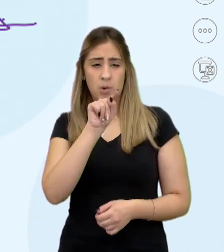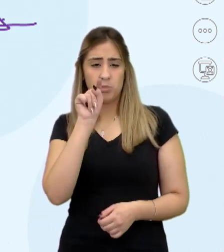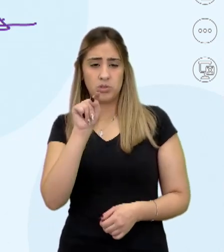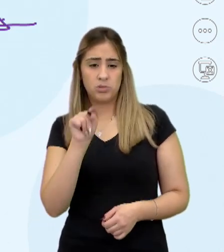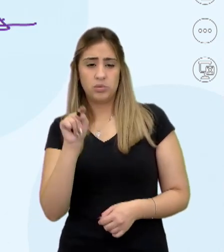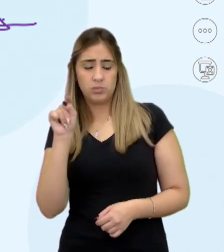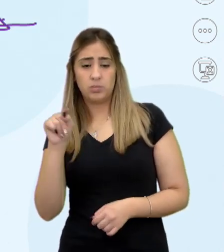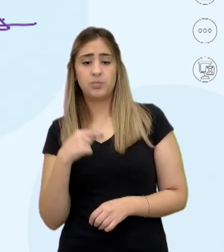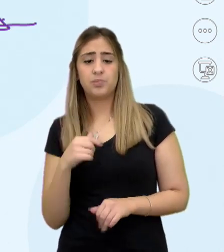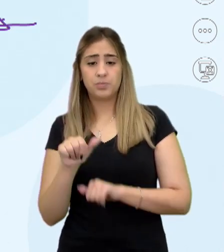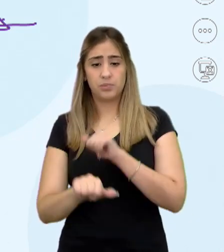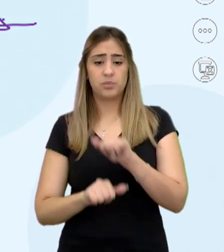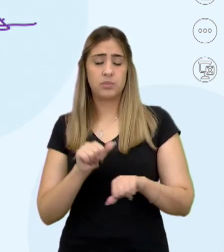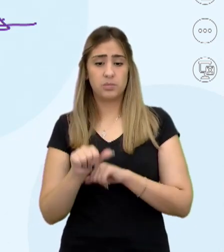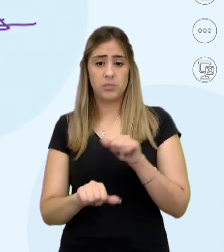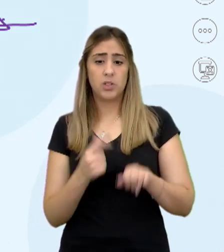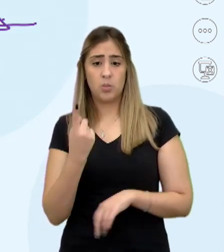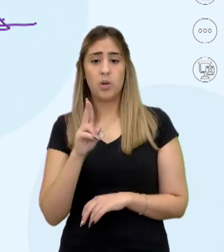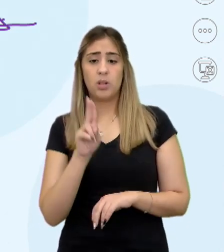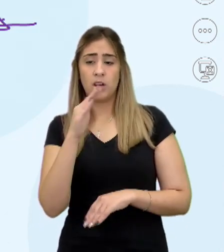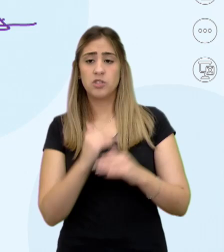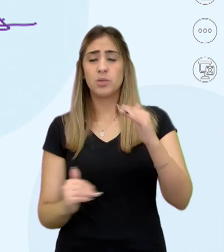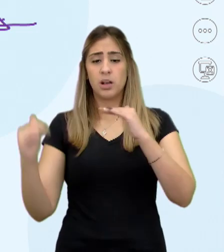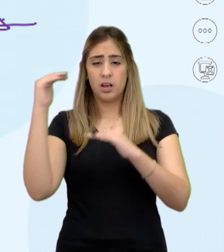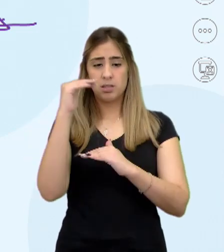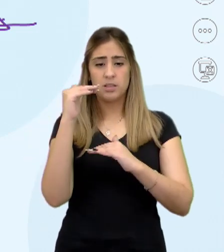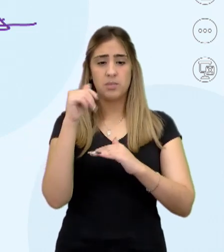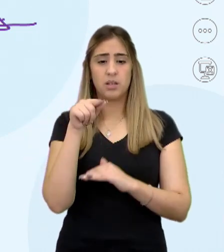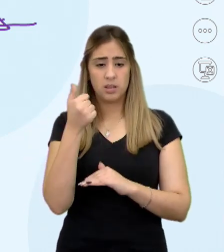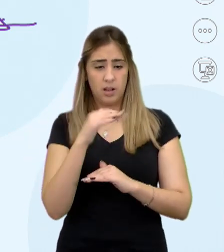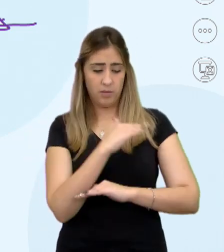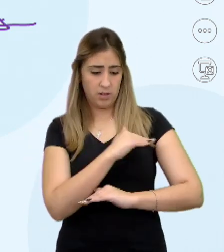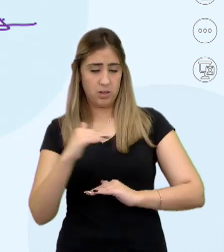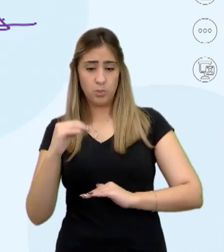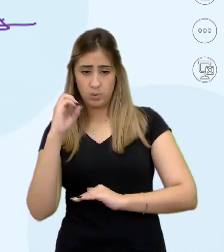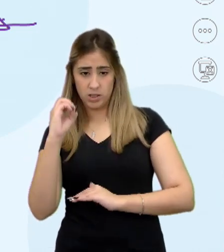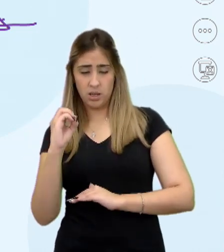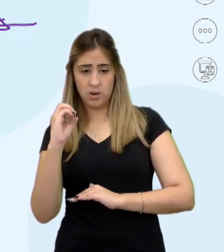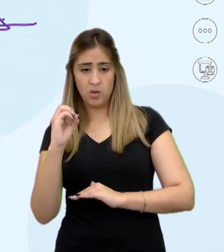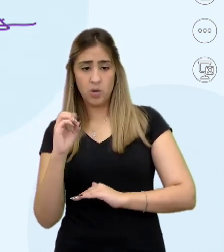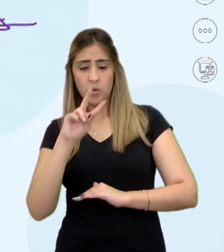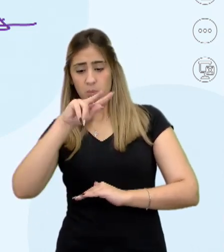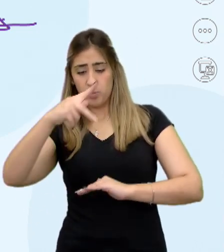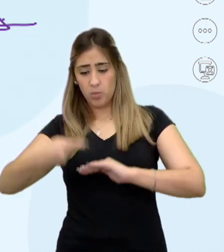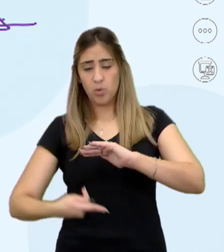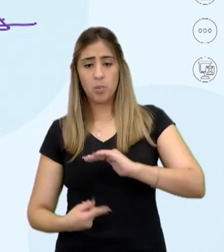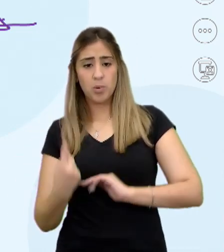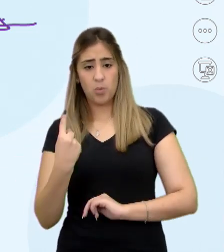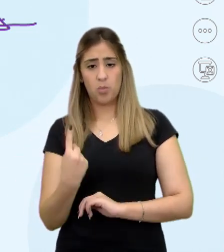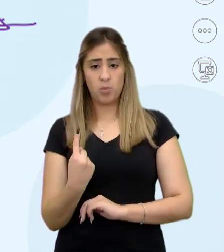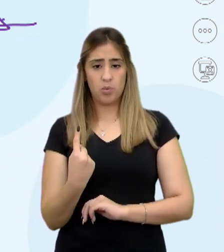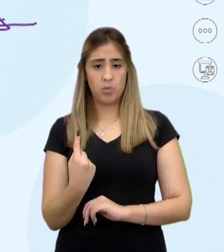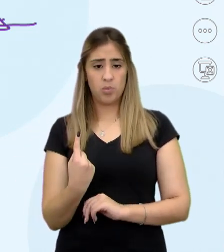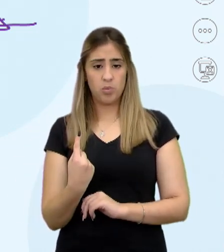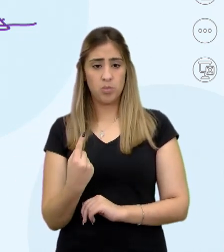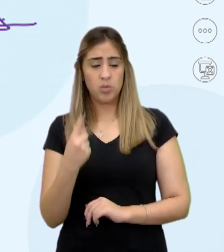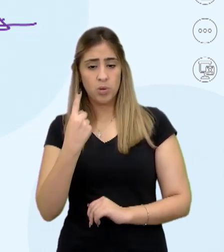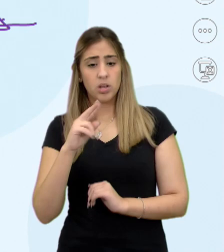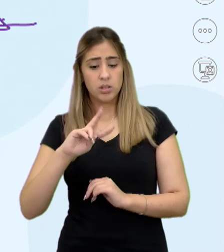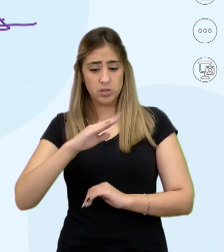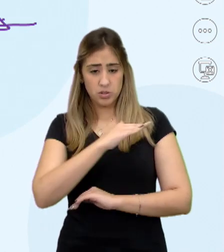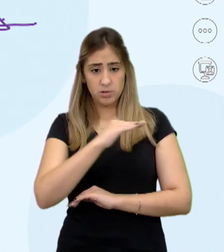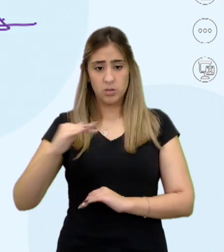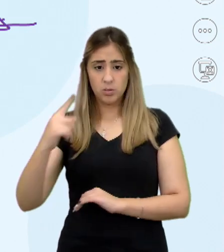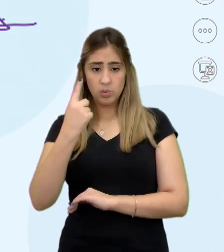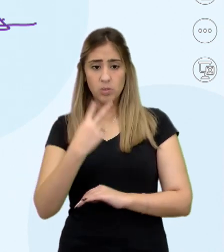pontinhos vão ser deslocados uma unidade para cima. Então, aquele que estava na direção do 0 foi parar na direção do 1. O que estava na direção do